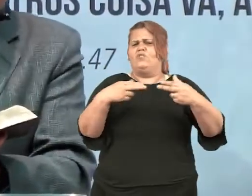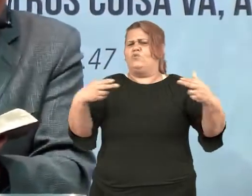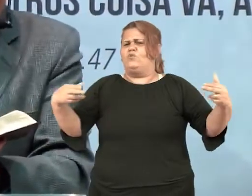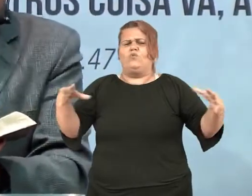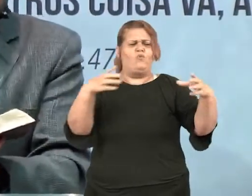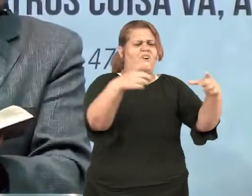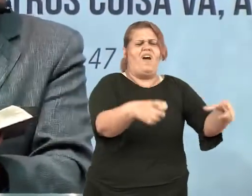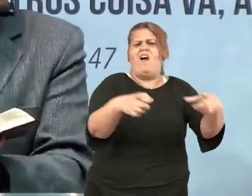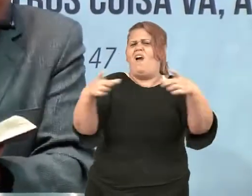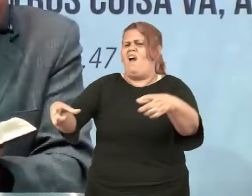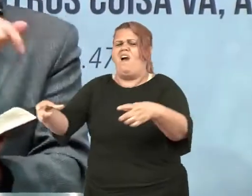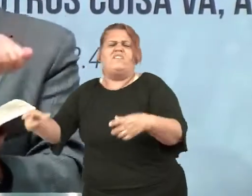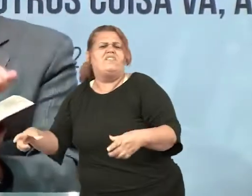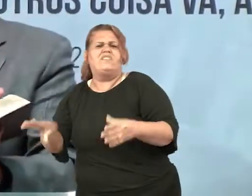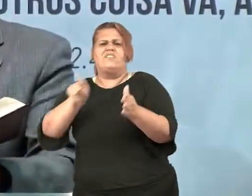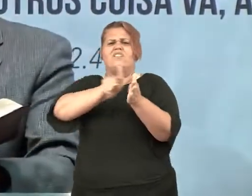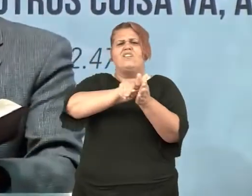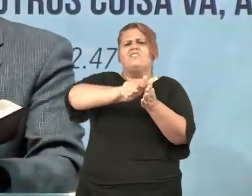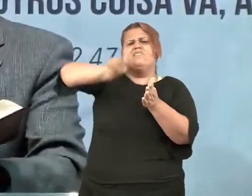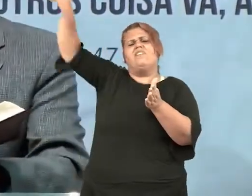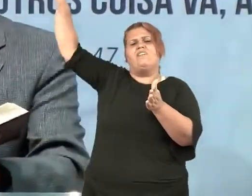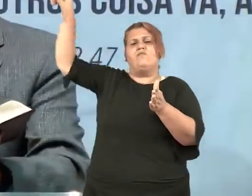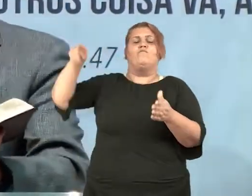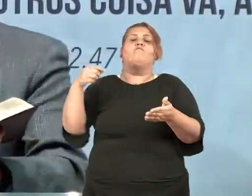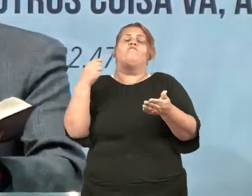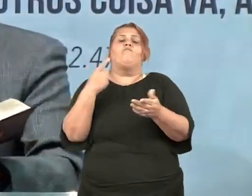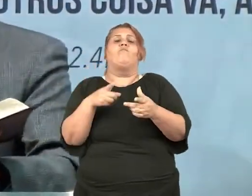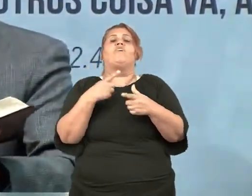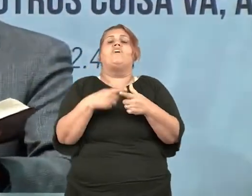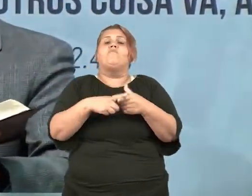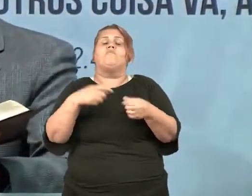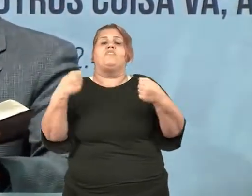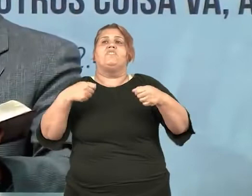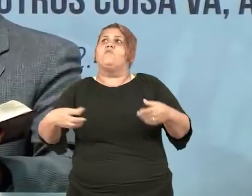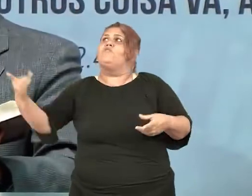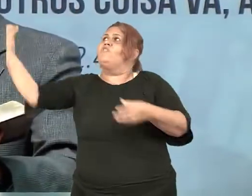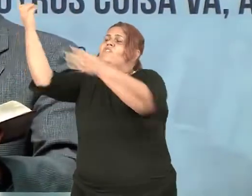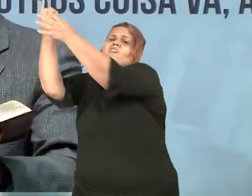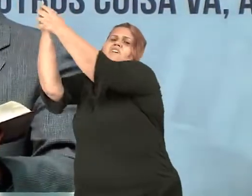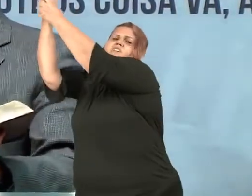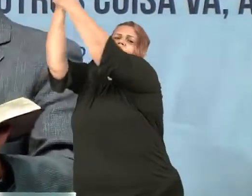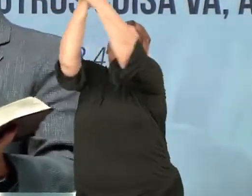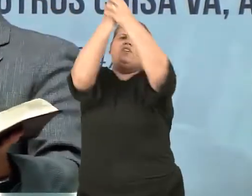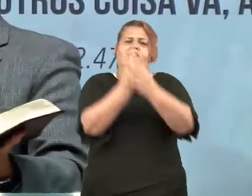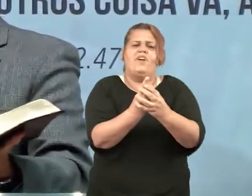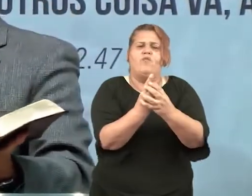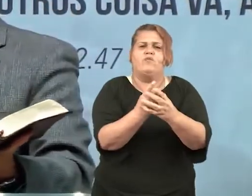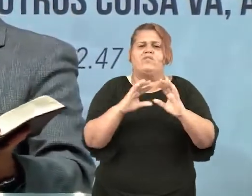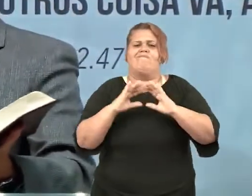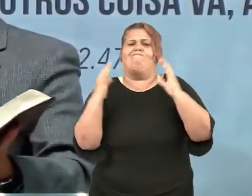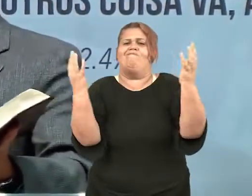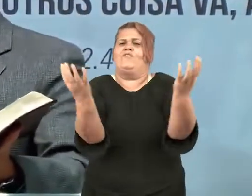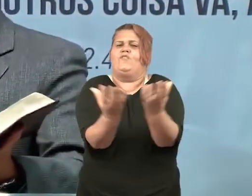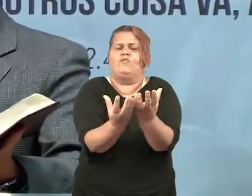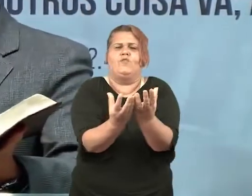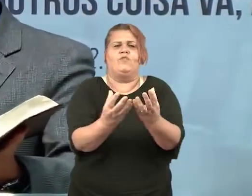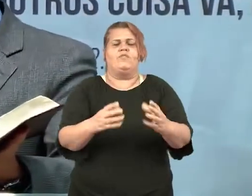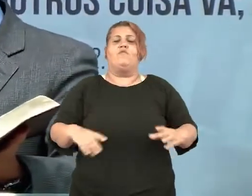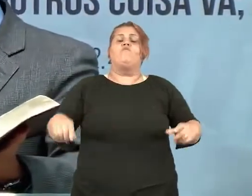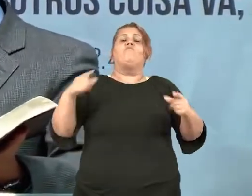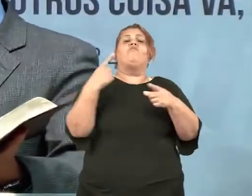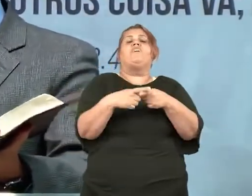a realidade de Deus, porque nós somos dependentes. Se Ele não quiser, não